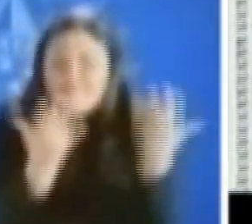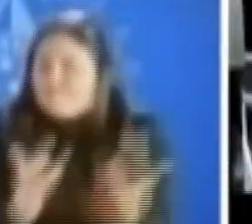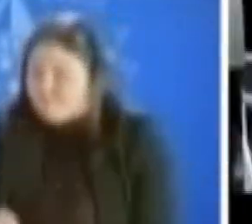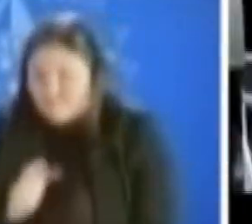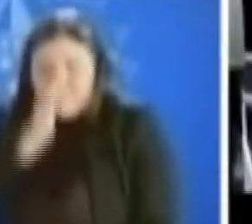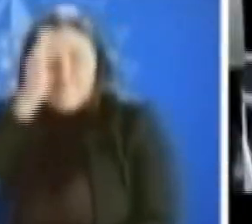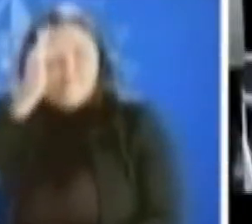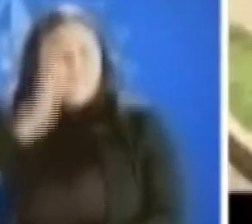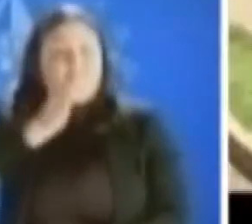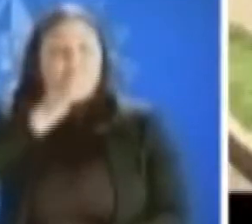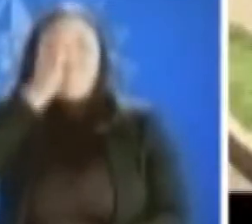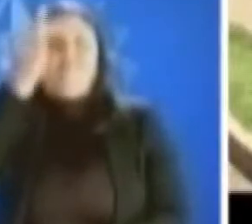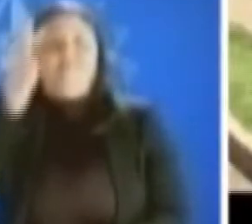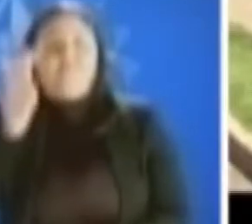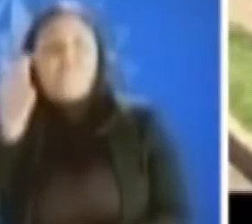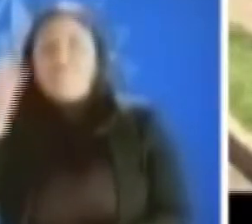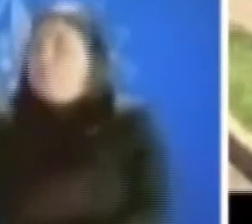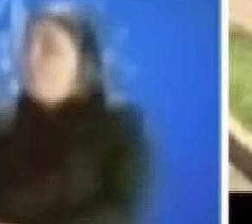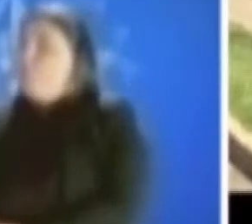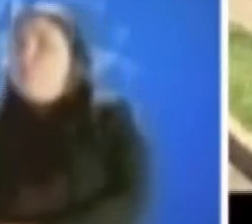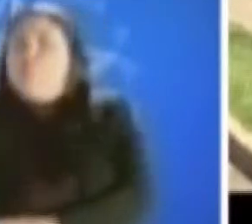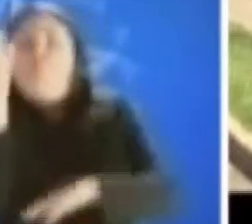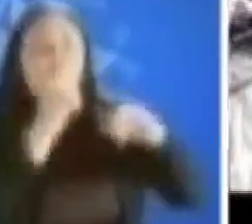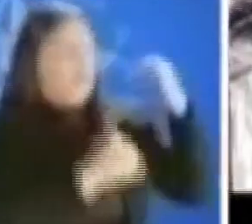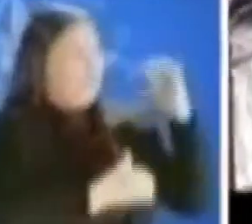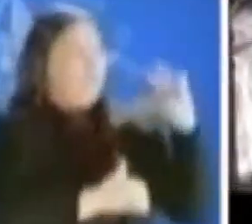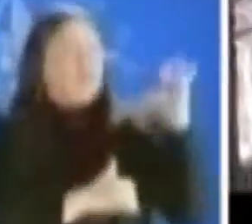estão com os temas flores